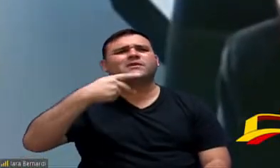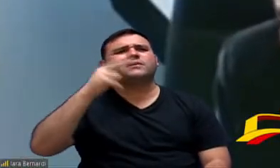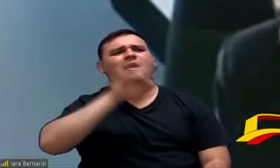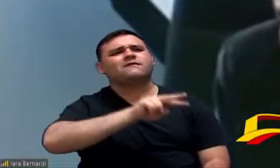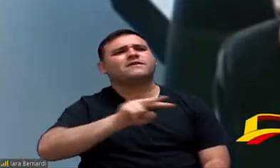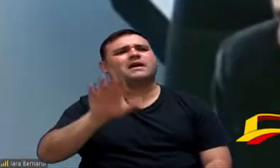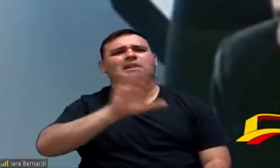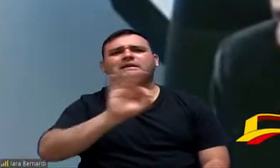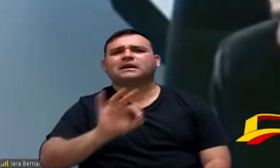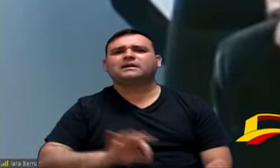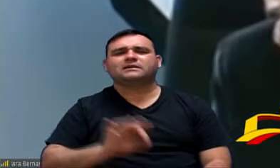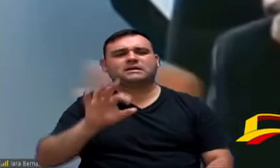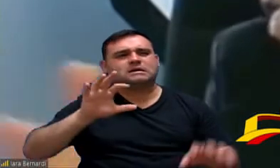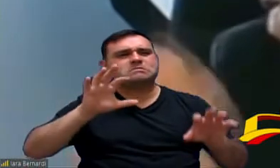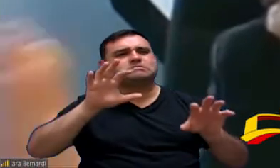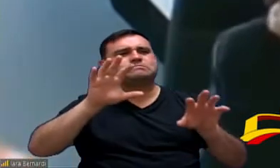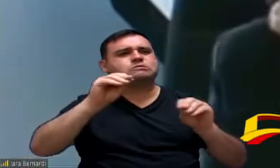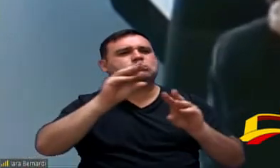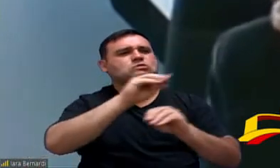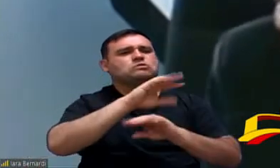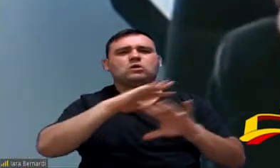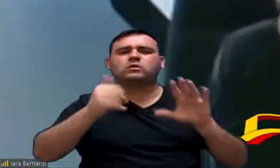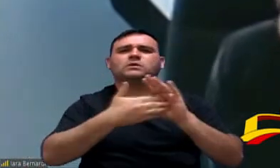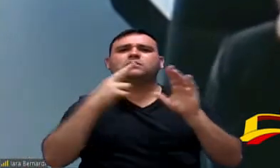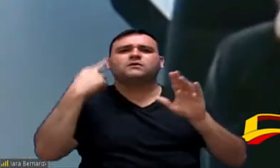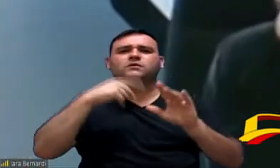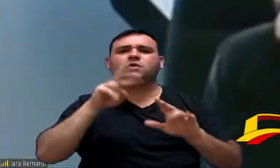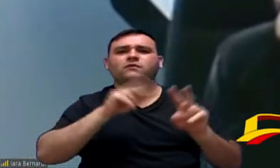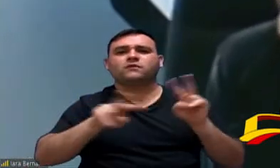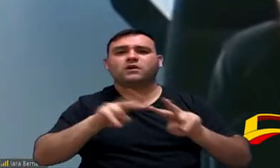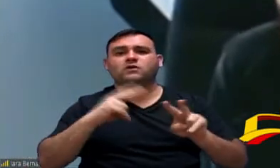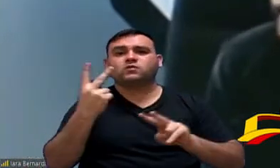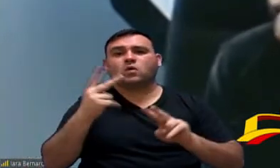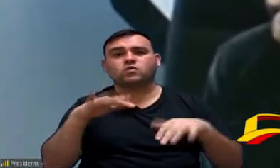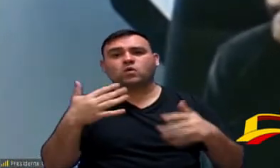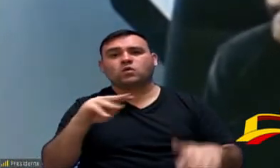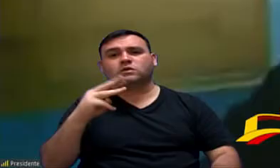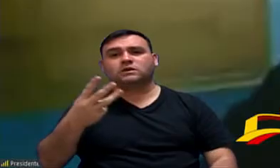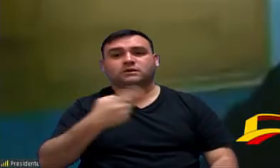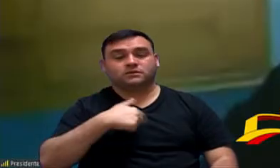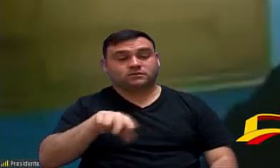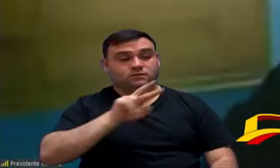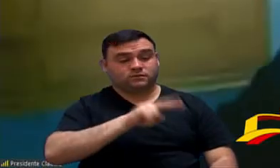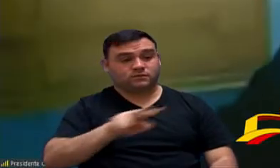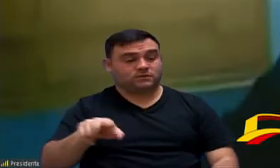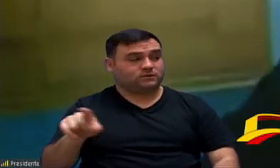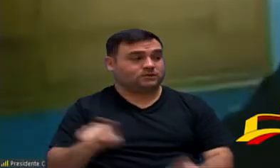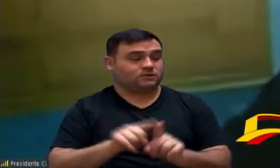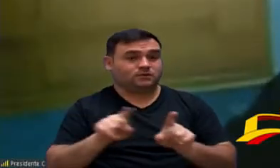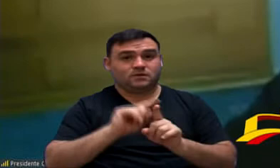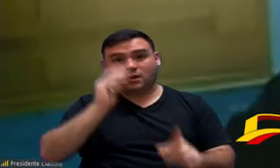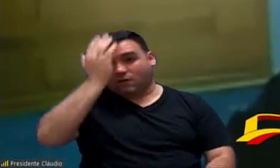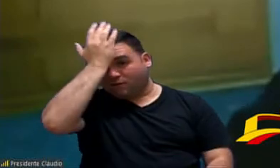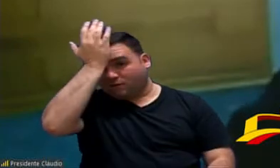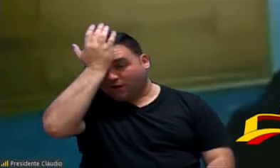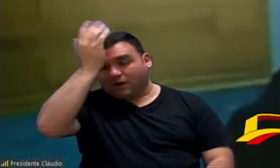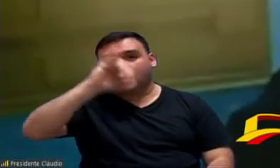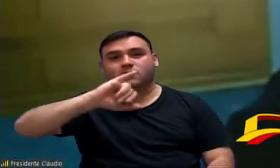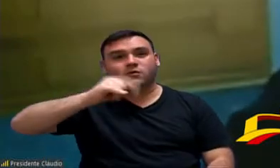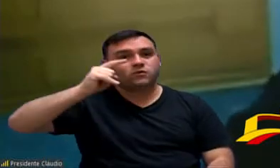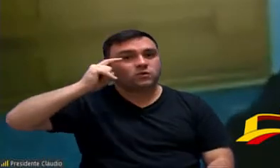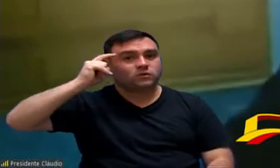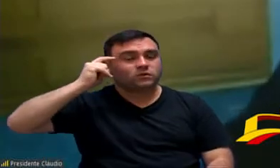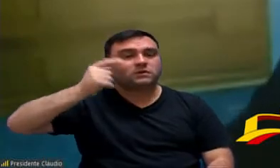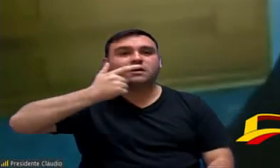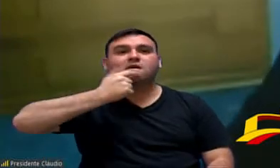vereadores, a tela está preta para mim, tem dois ou três vereadores que eu estou enxergando, agora parece. Eu estava vendo aqui o Fábio Simão, João